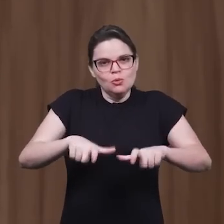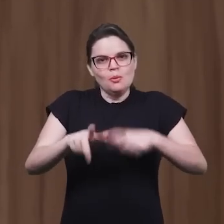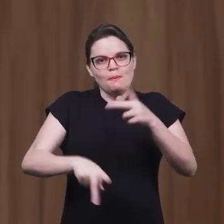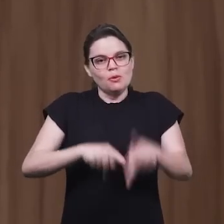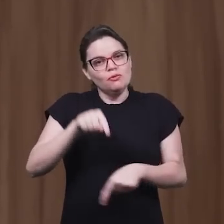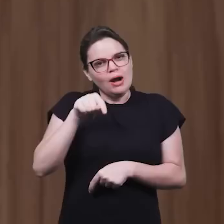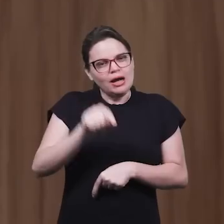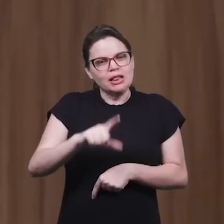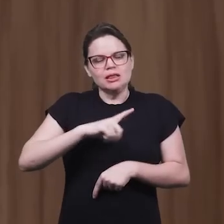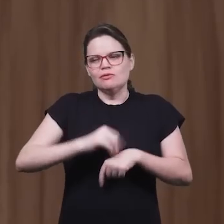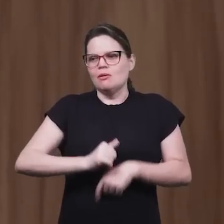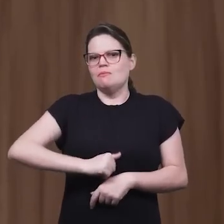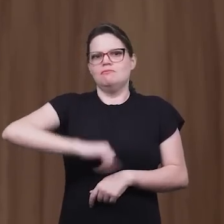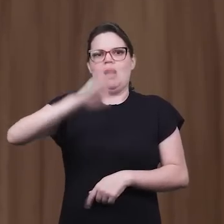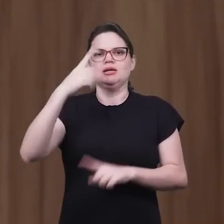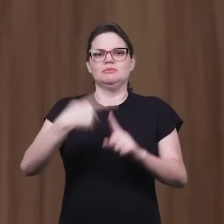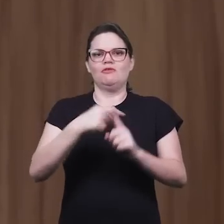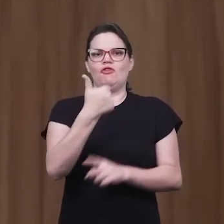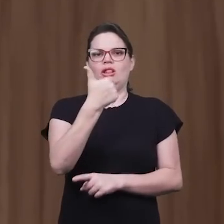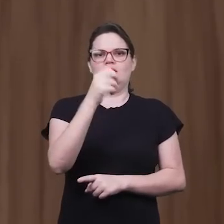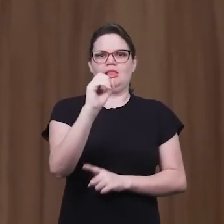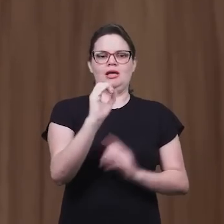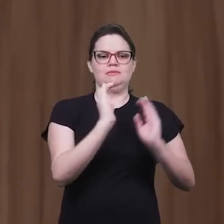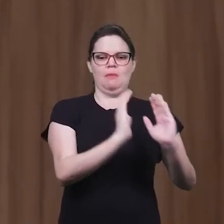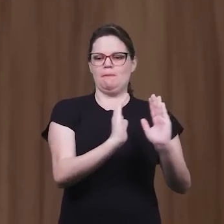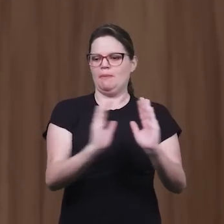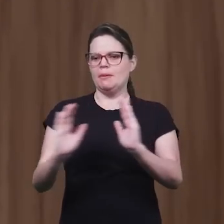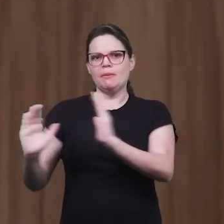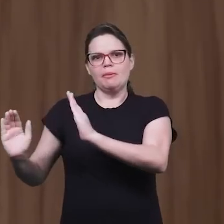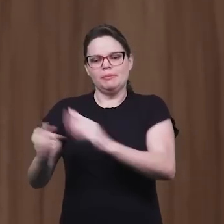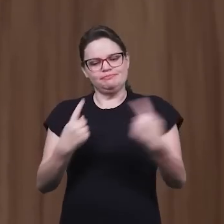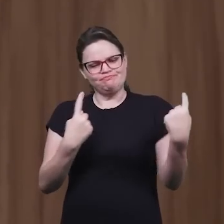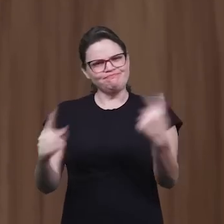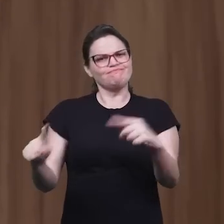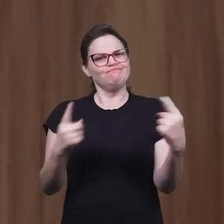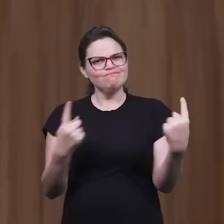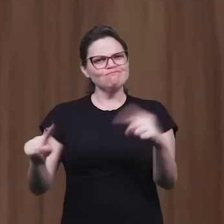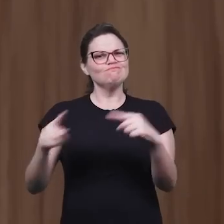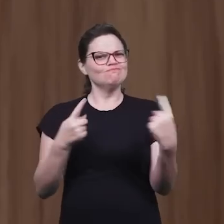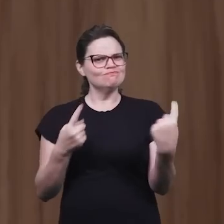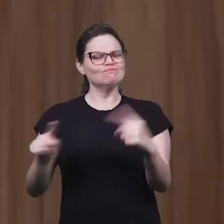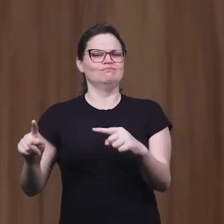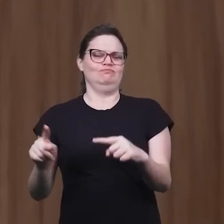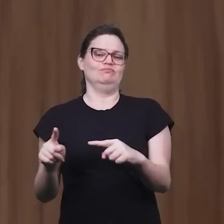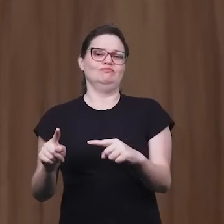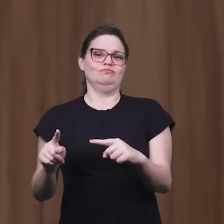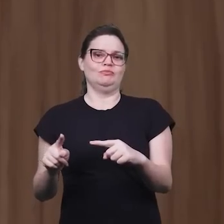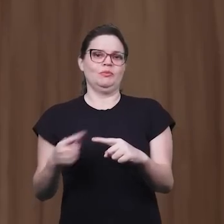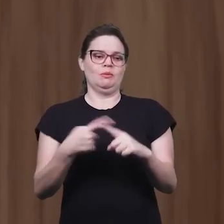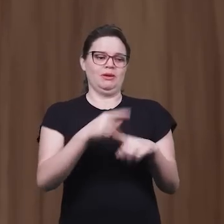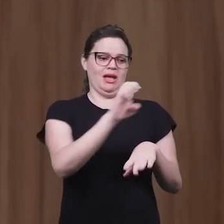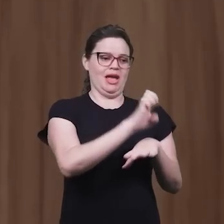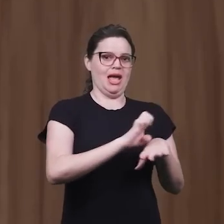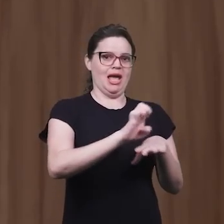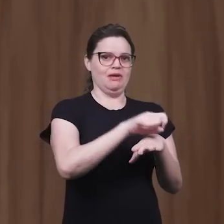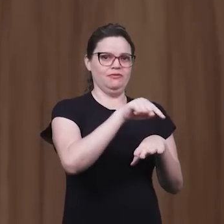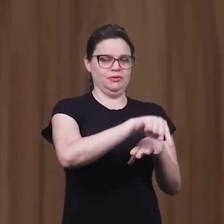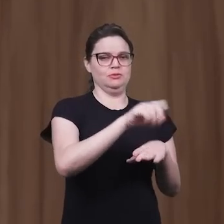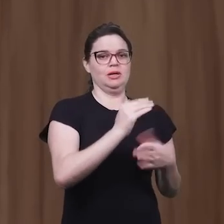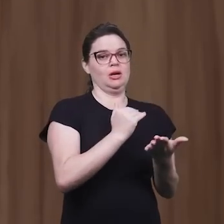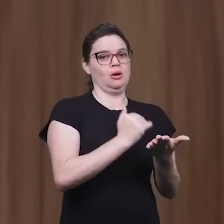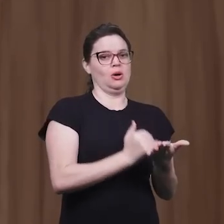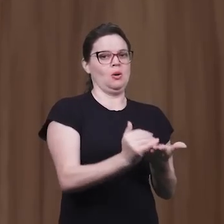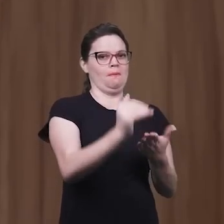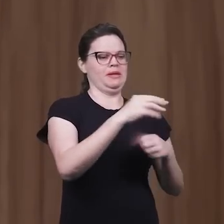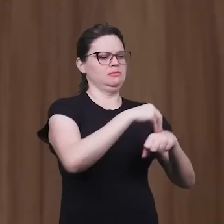imperadores. E eles foram colocados à prova. Enquanto em Éfeso eles